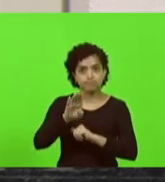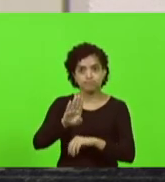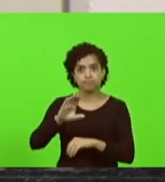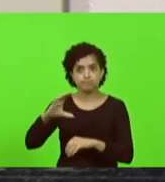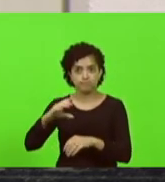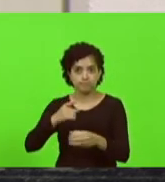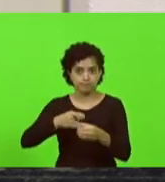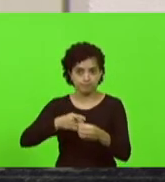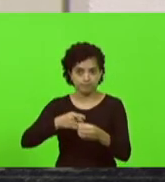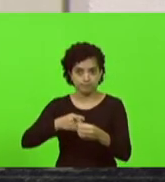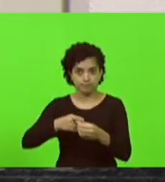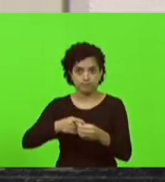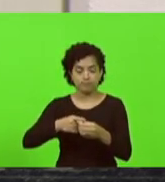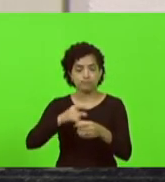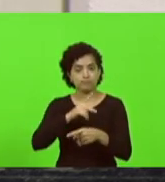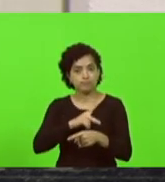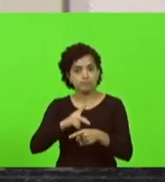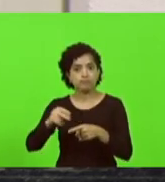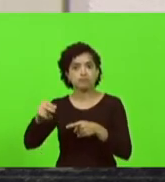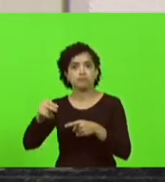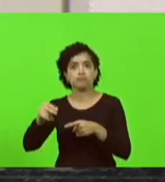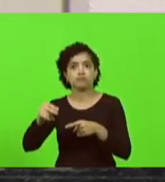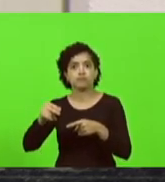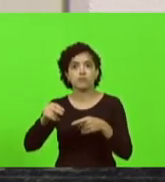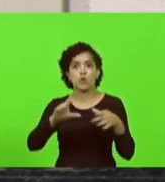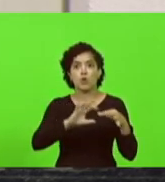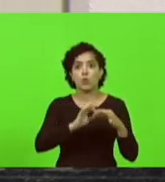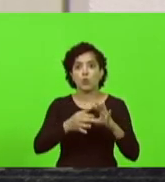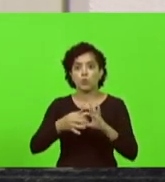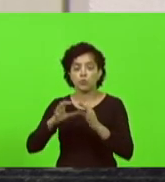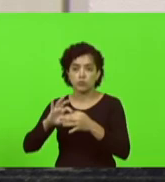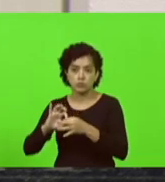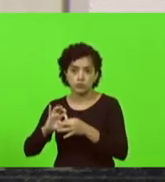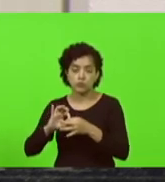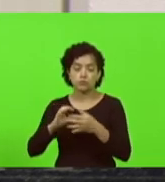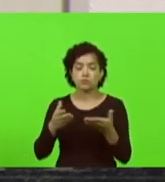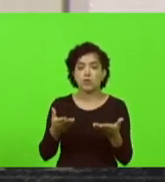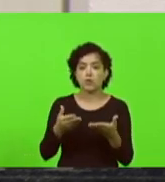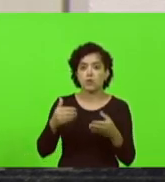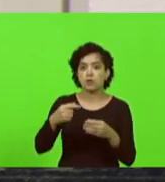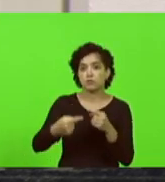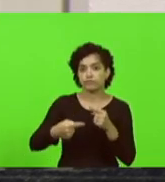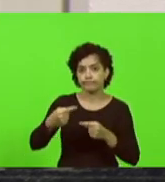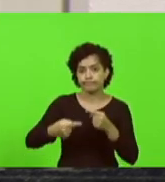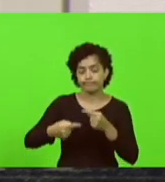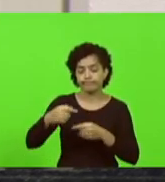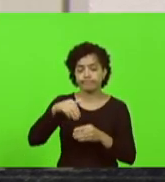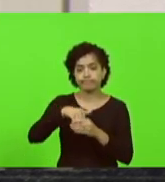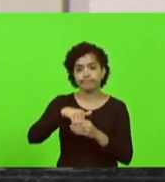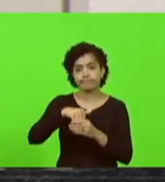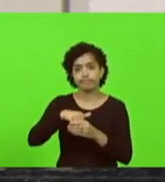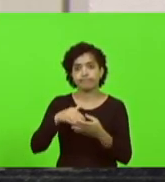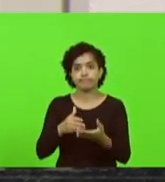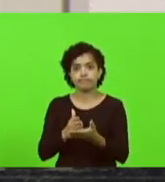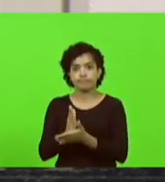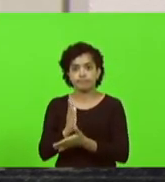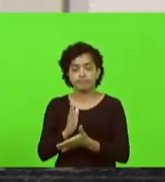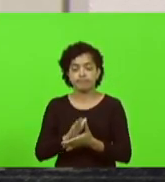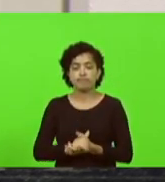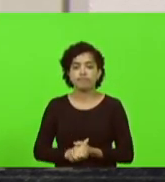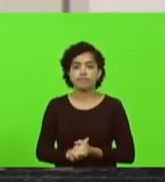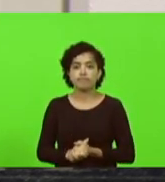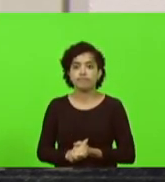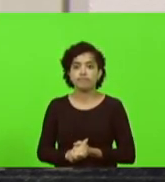pela conquista de medalha nos Jogos Abertos de Santa Catarina. Em discussão, em votação,